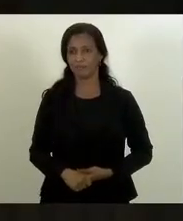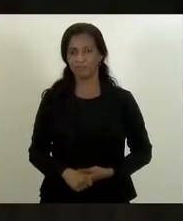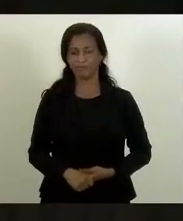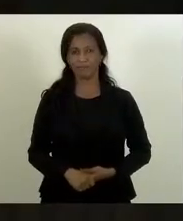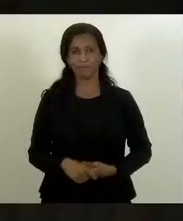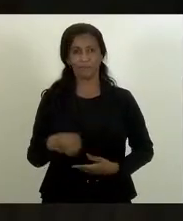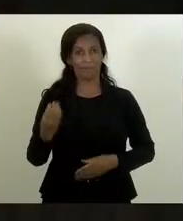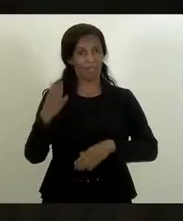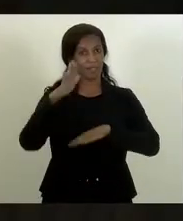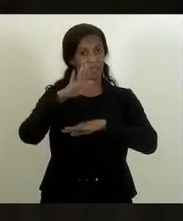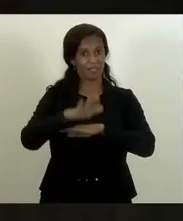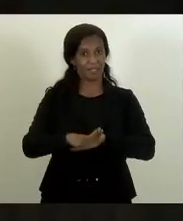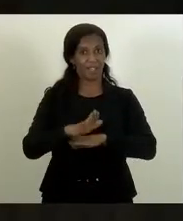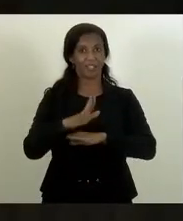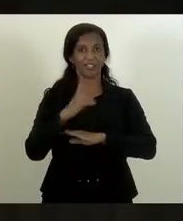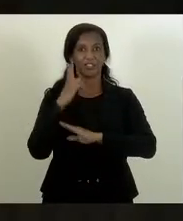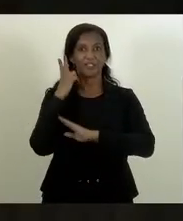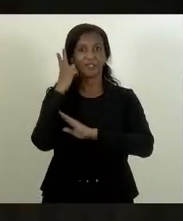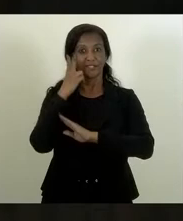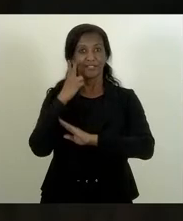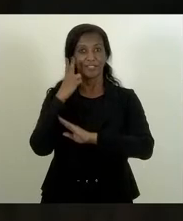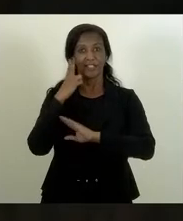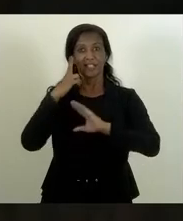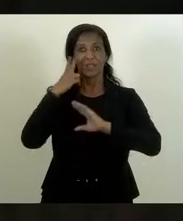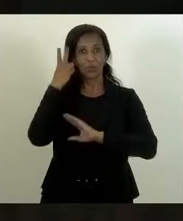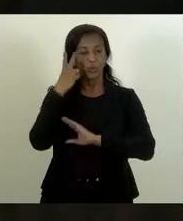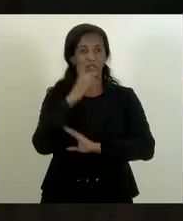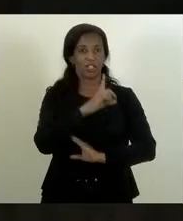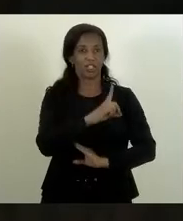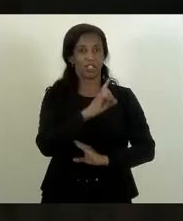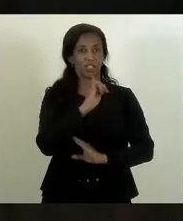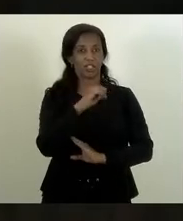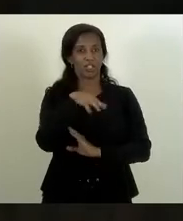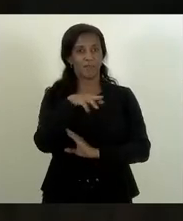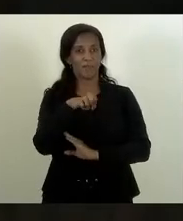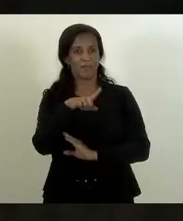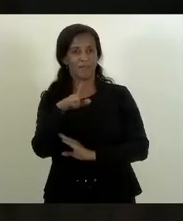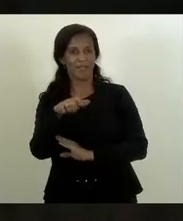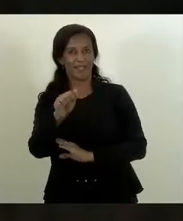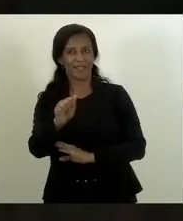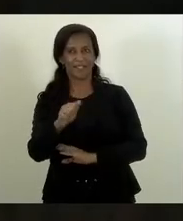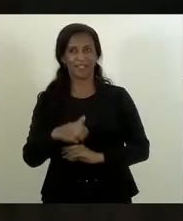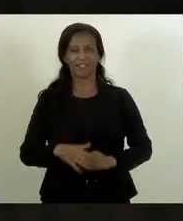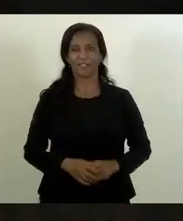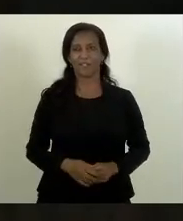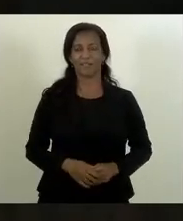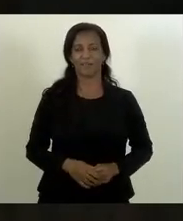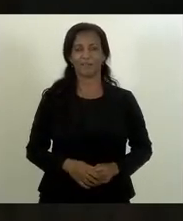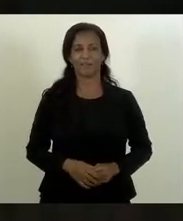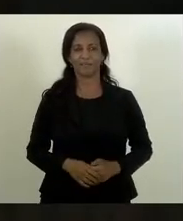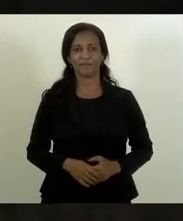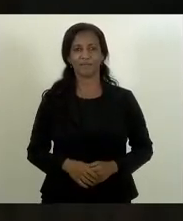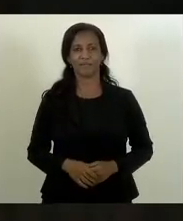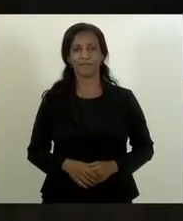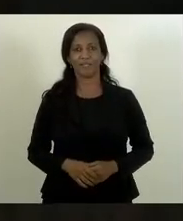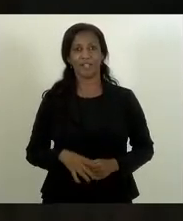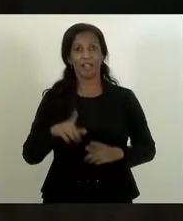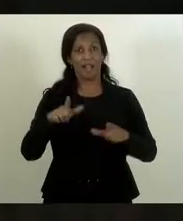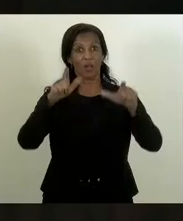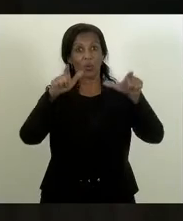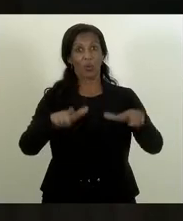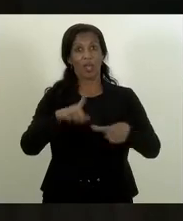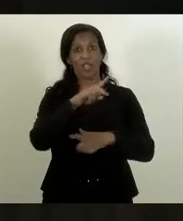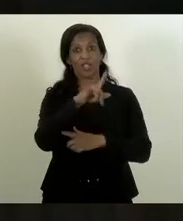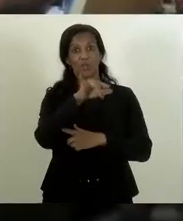nessa tarde, a vereadora de Mendes, a nossa querida Água Fria, Edilene Martins. Seja bem-vinda,